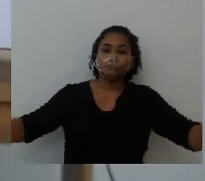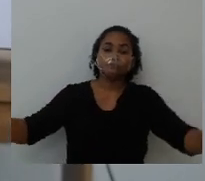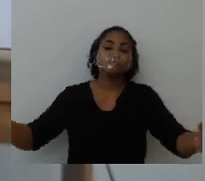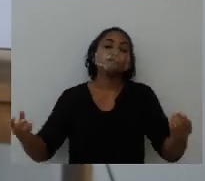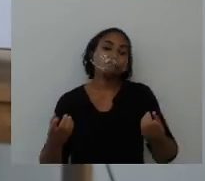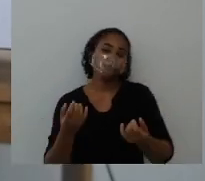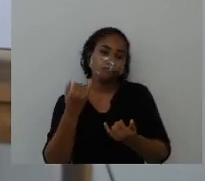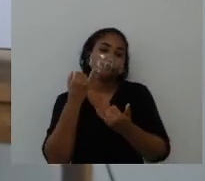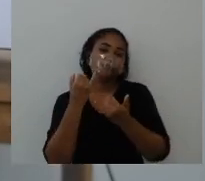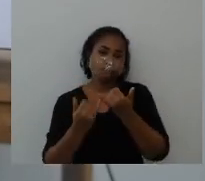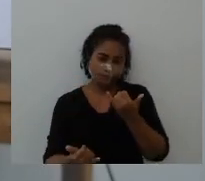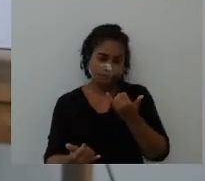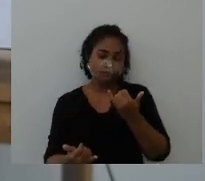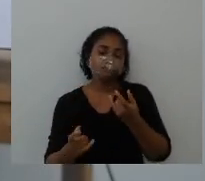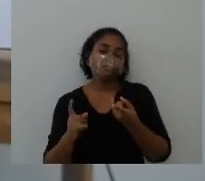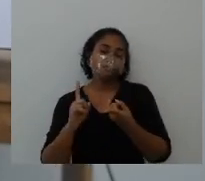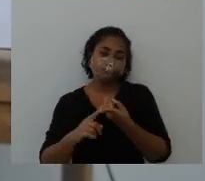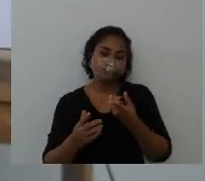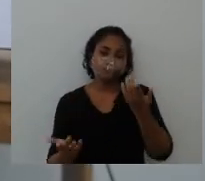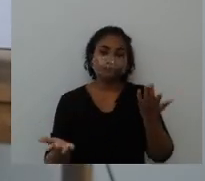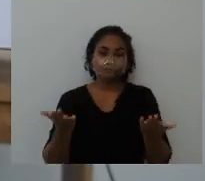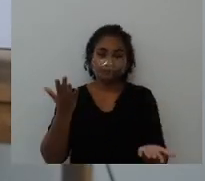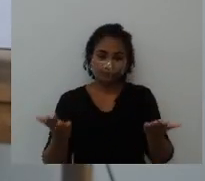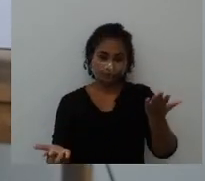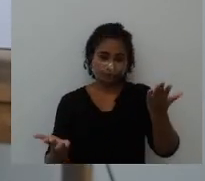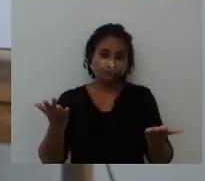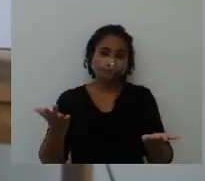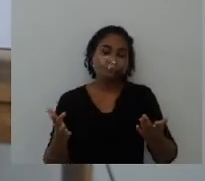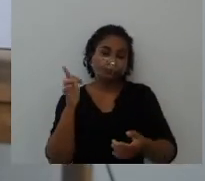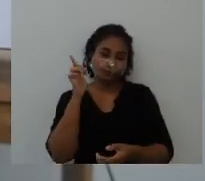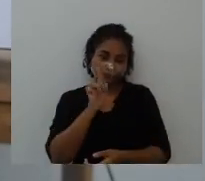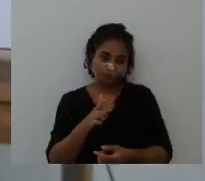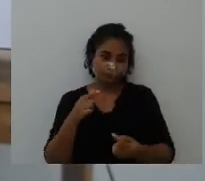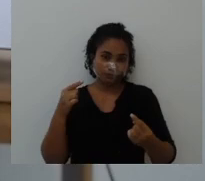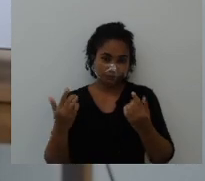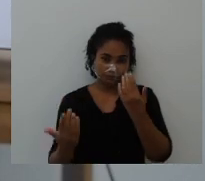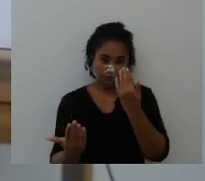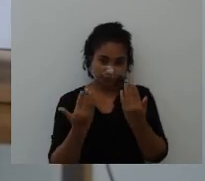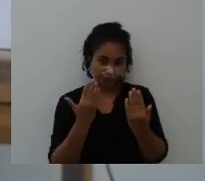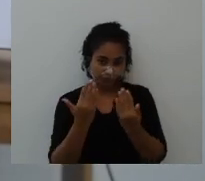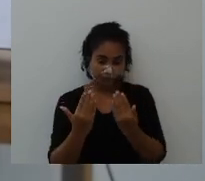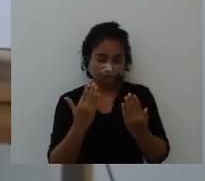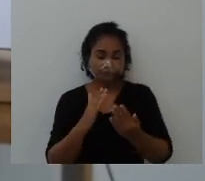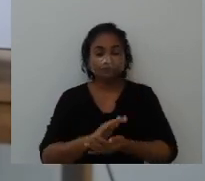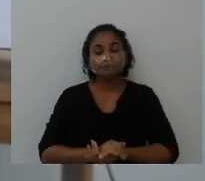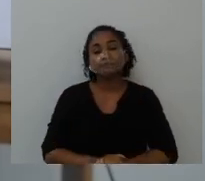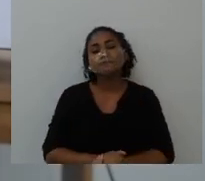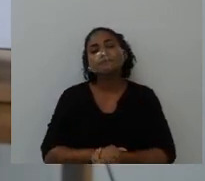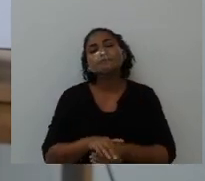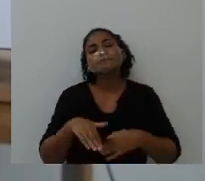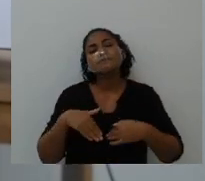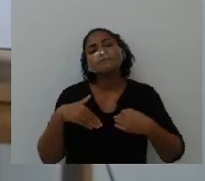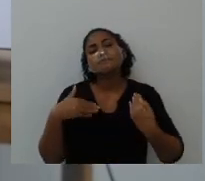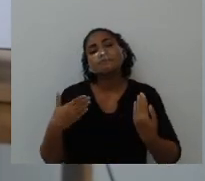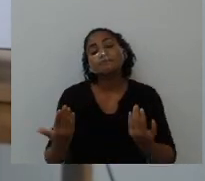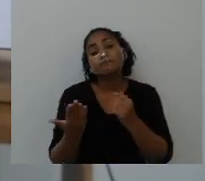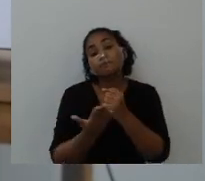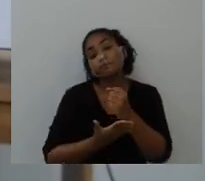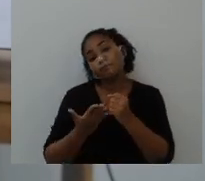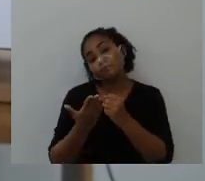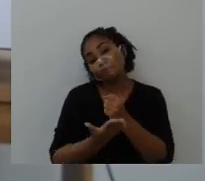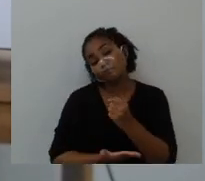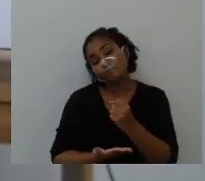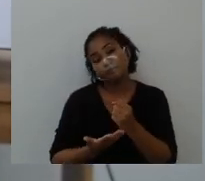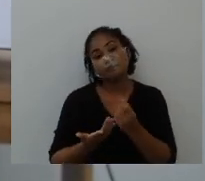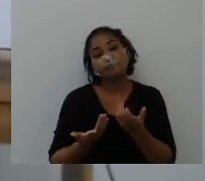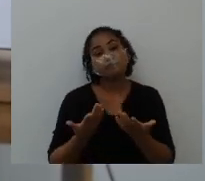seus braços equivale a essa vareta que eles estão segurando para se equilibrar. Bom, então o princípio básico do nosso